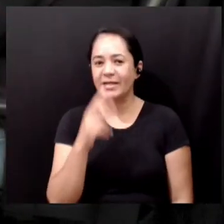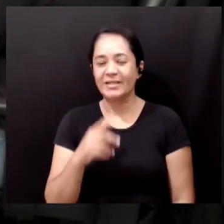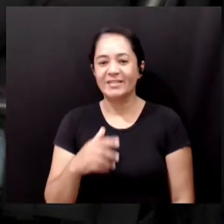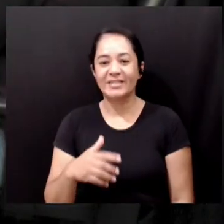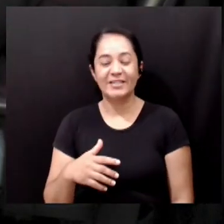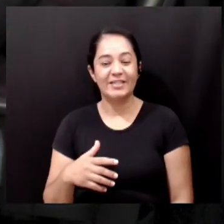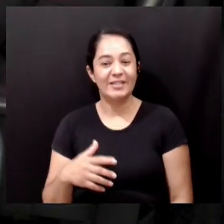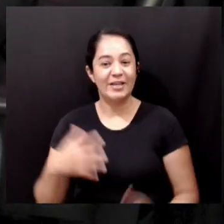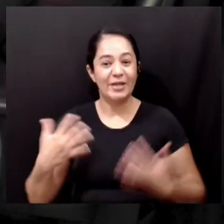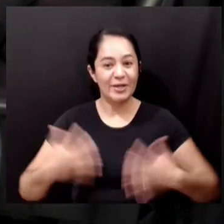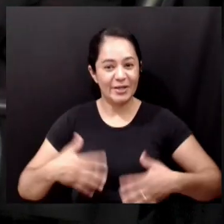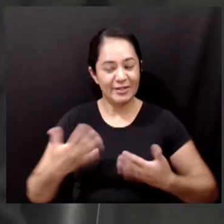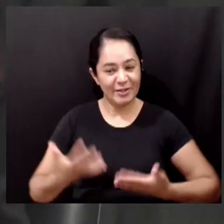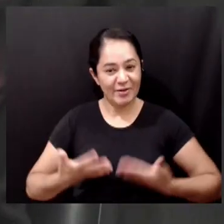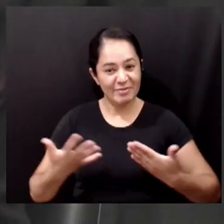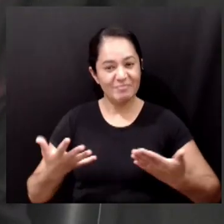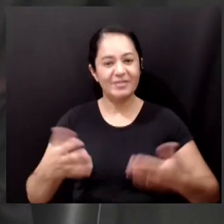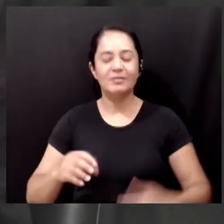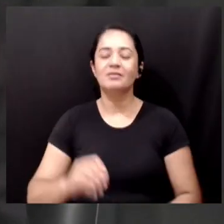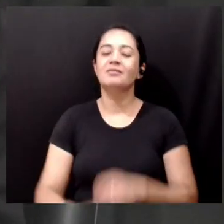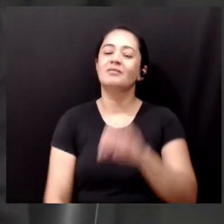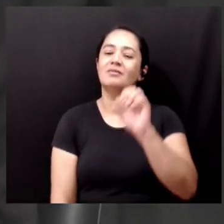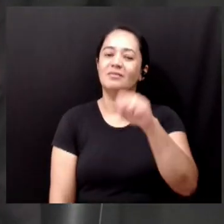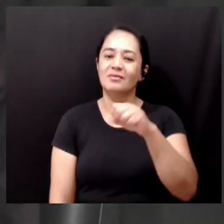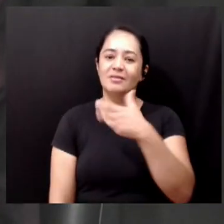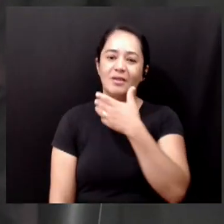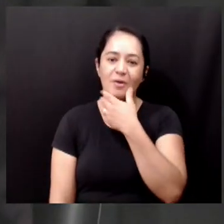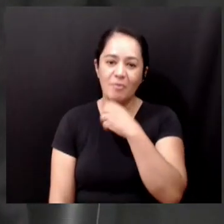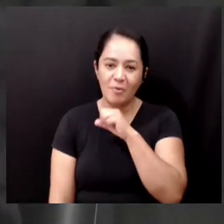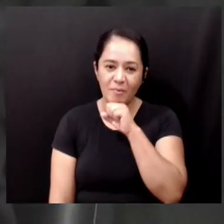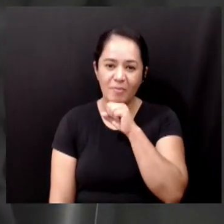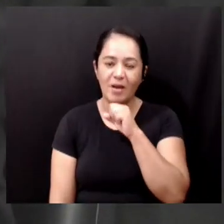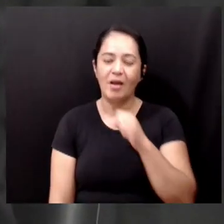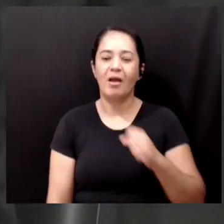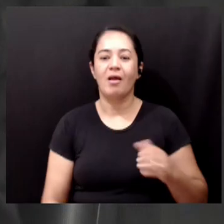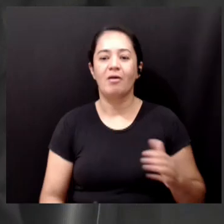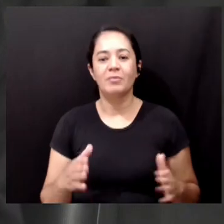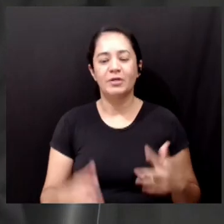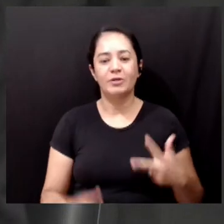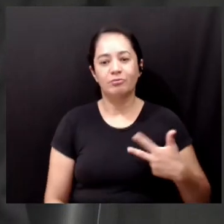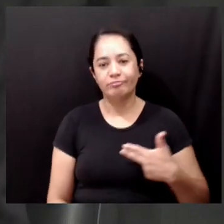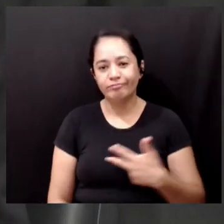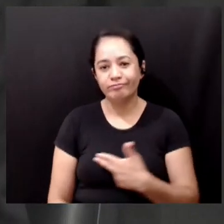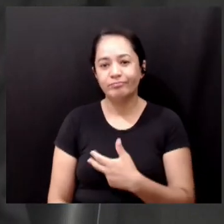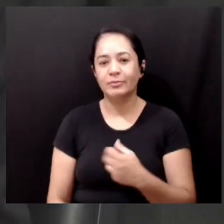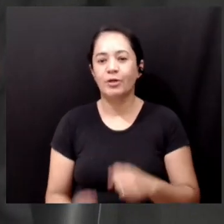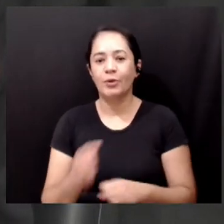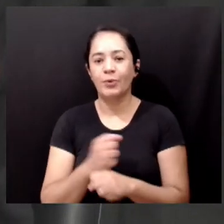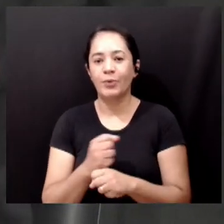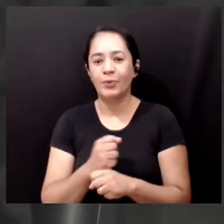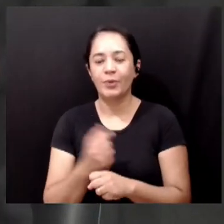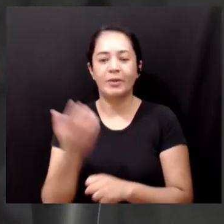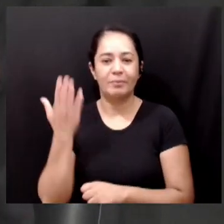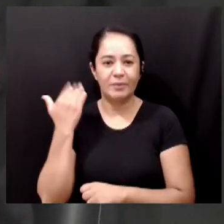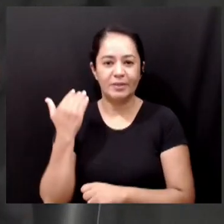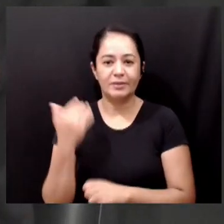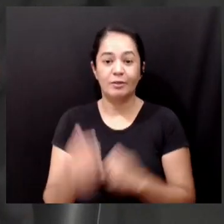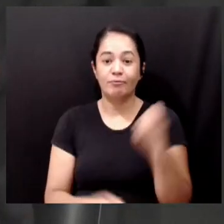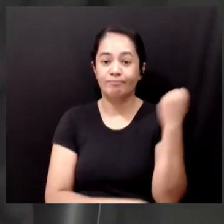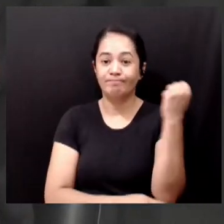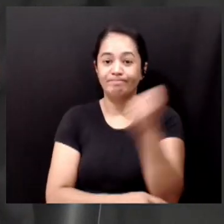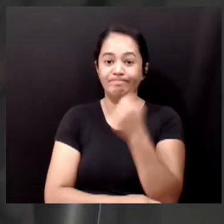meu pai ele teve um processo cirúrgico no ano passado. Foi muito grave, ele passou